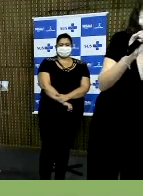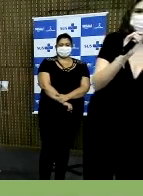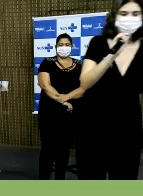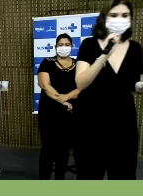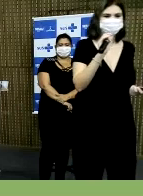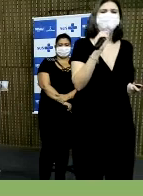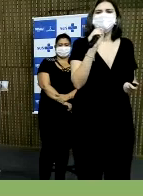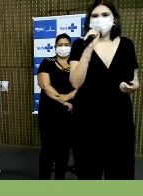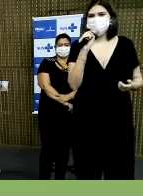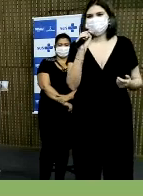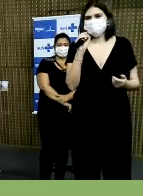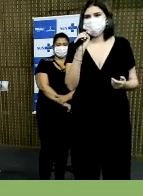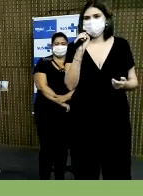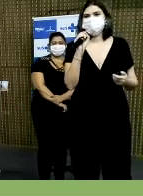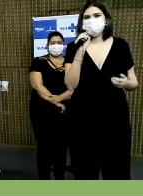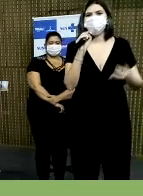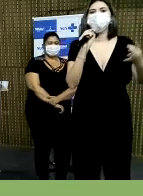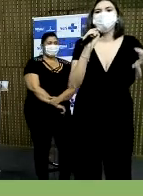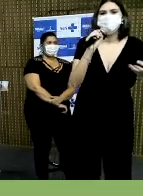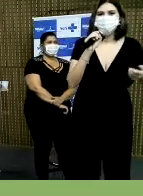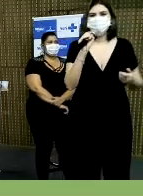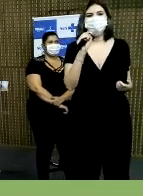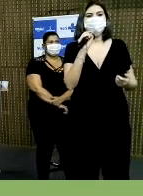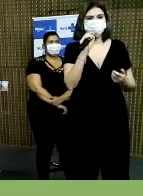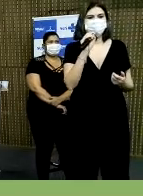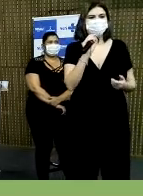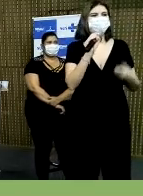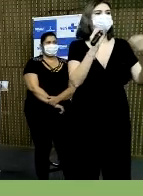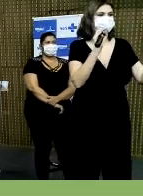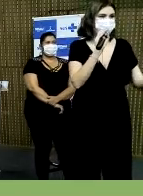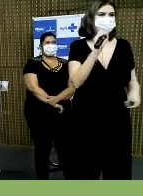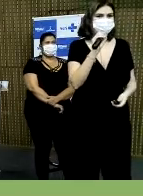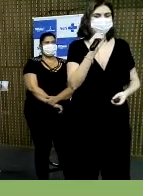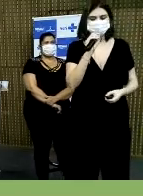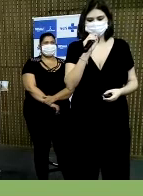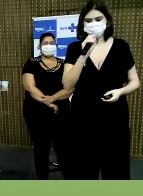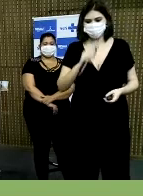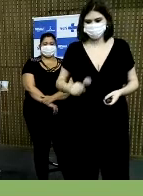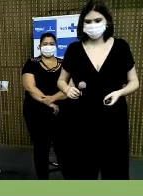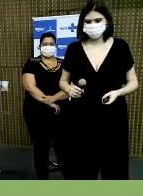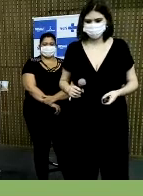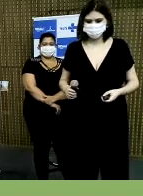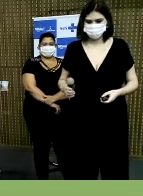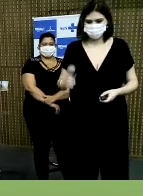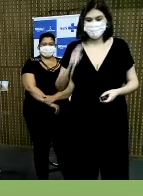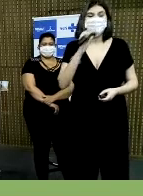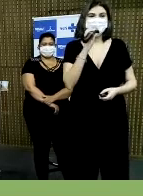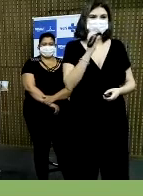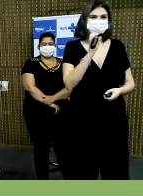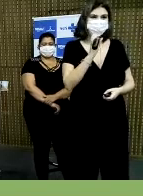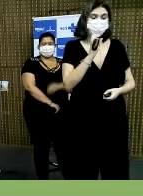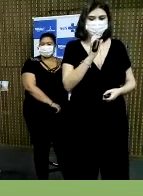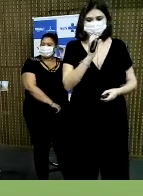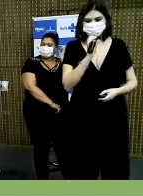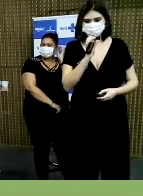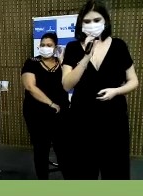gente já puxa, fez a avaliação esse ano? Então, vamos ver quem está livre e já fazer essa avaliação. As